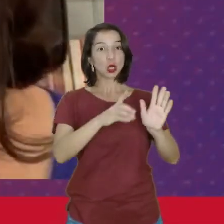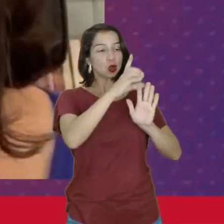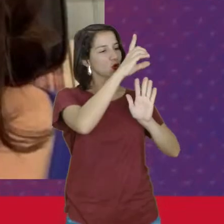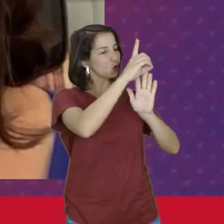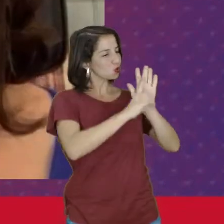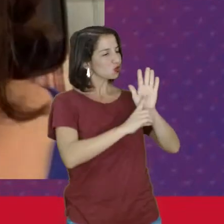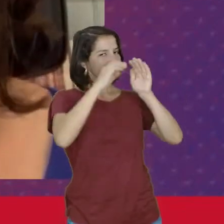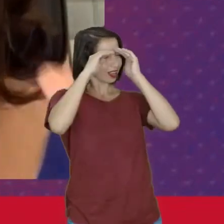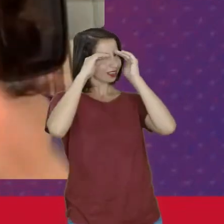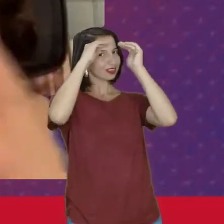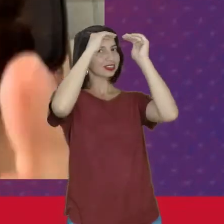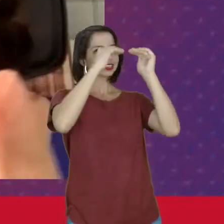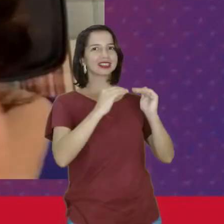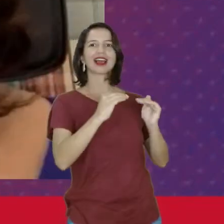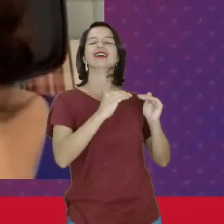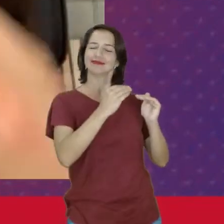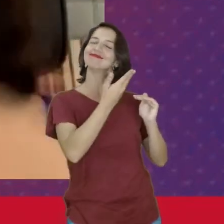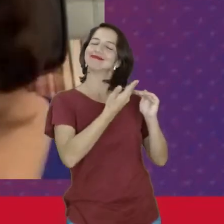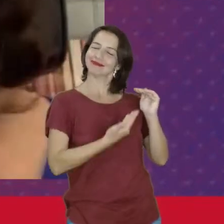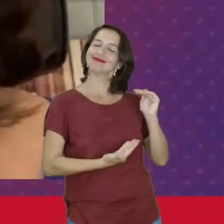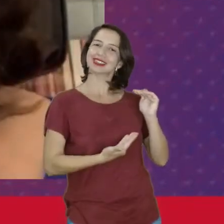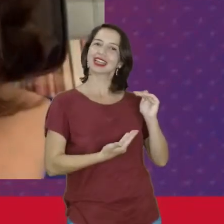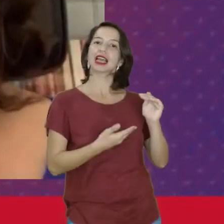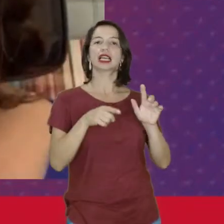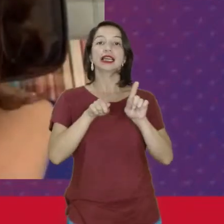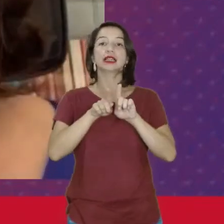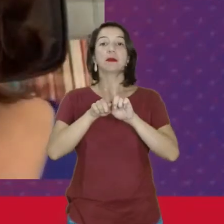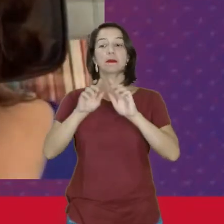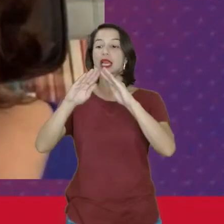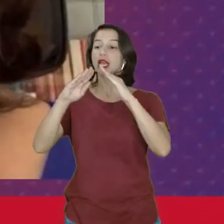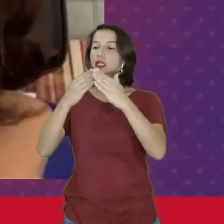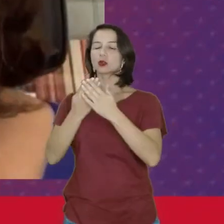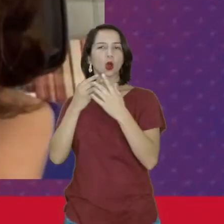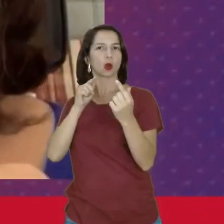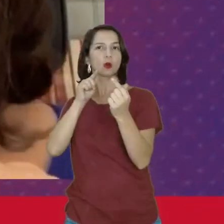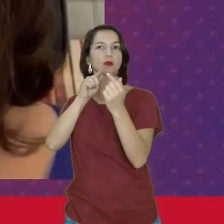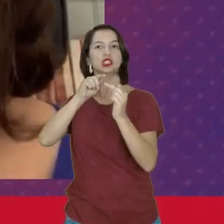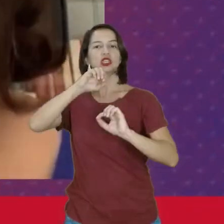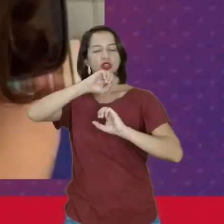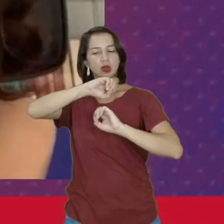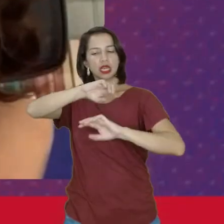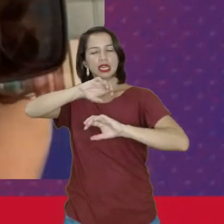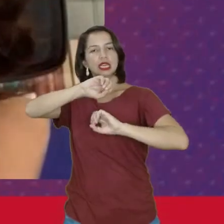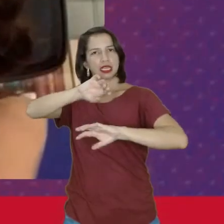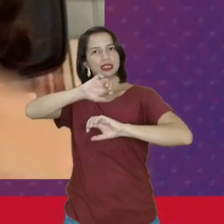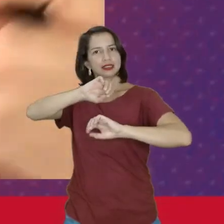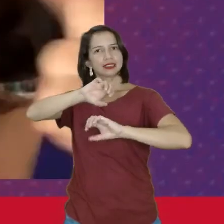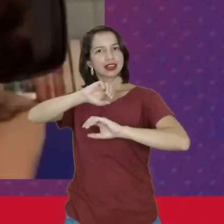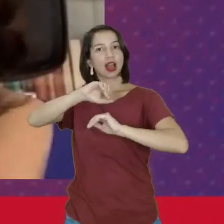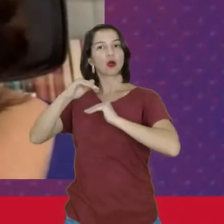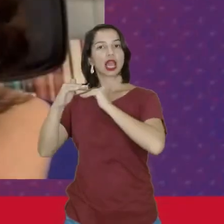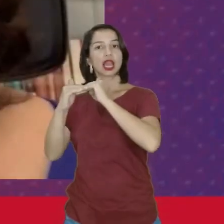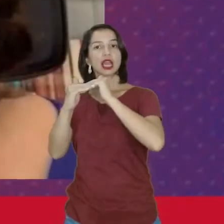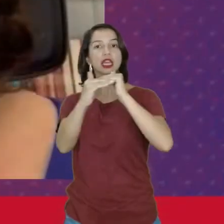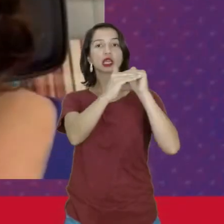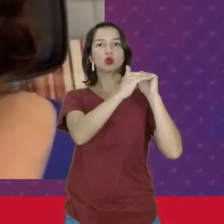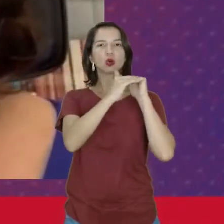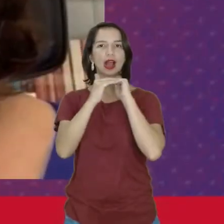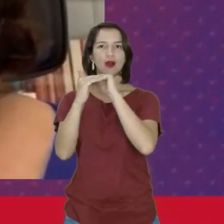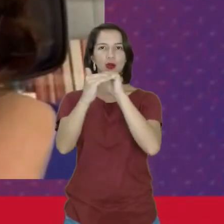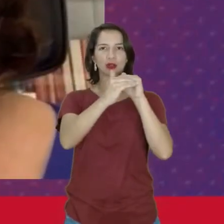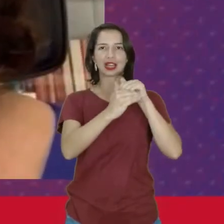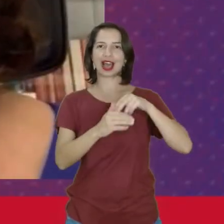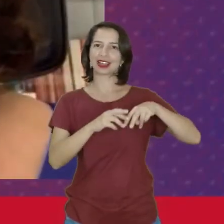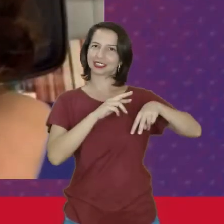respeitadas. E ensinar que é preciso, sim, que exista a igualdade de gênero e